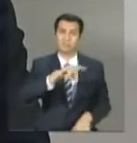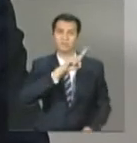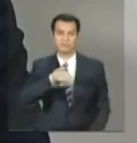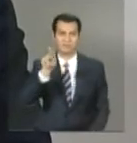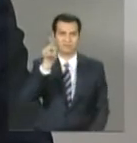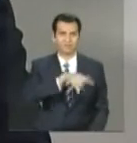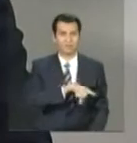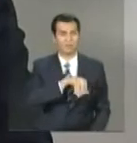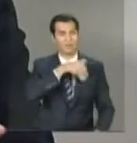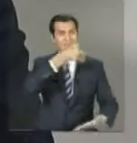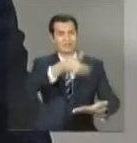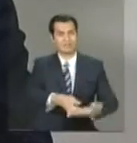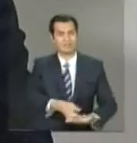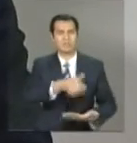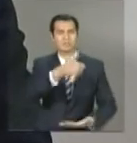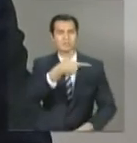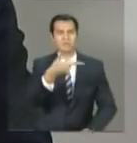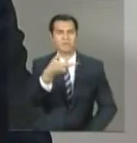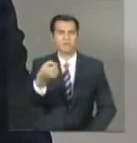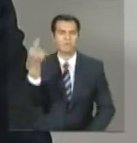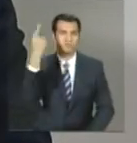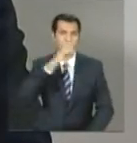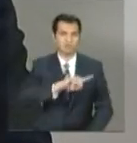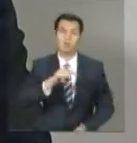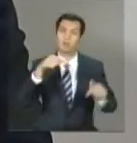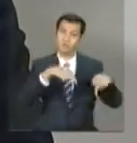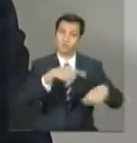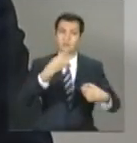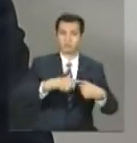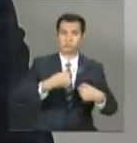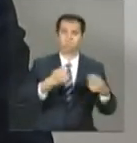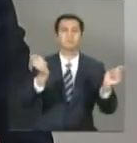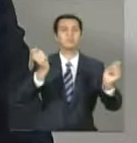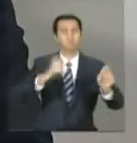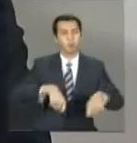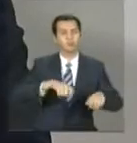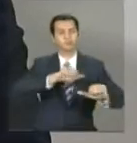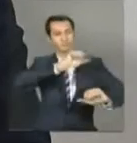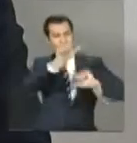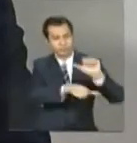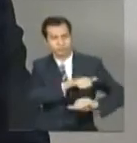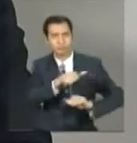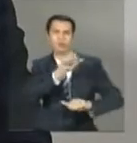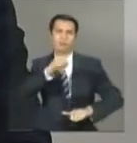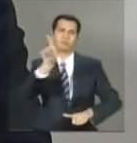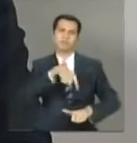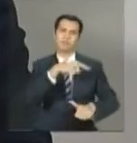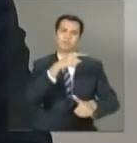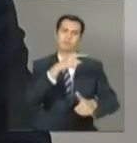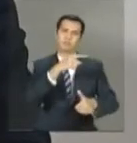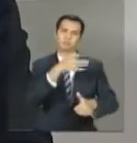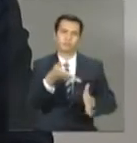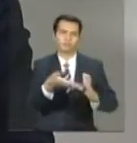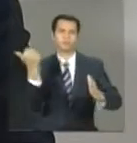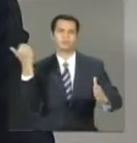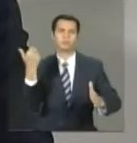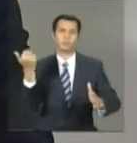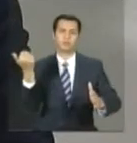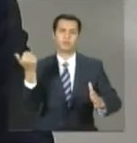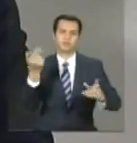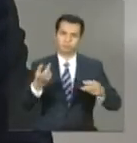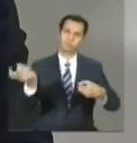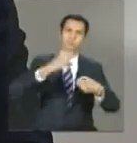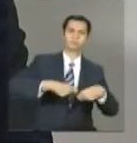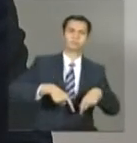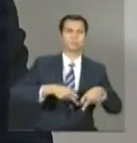120 dias, ele mesmo pode fazer a reversão desse cancelamento. Se ele não puder mais, porque o sistema não permitir, aí sim,